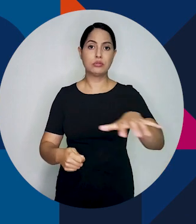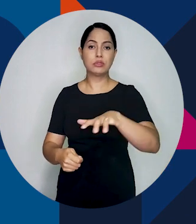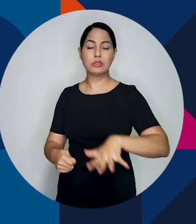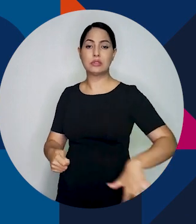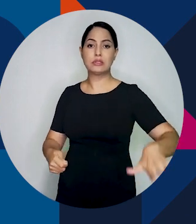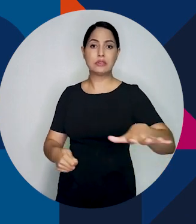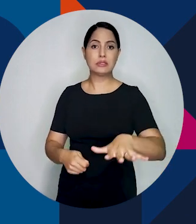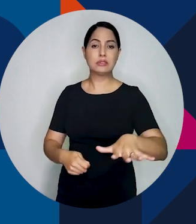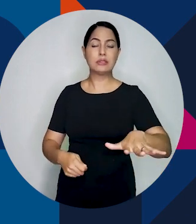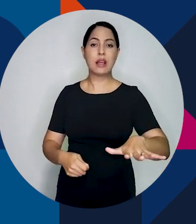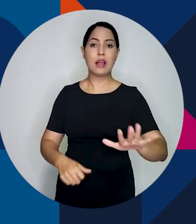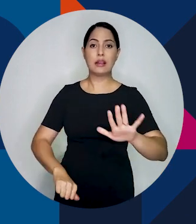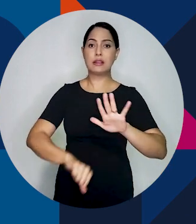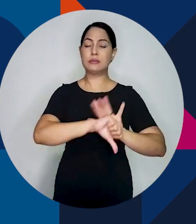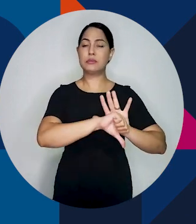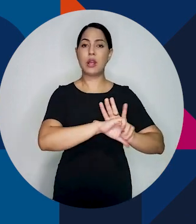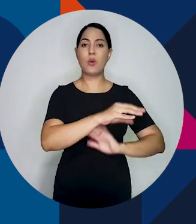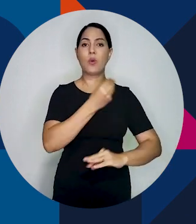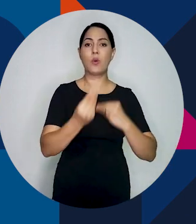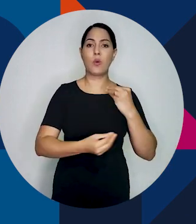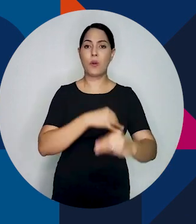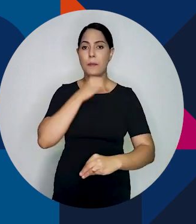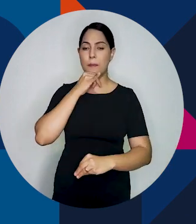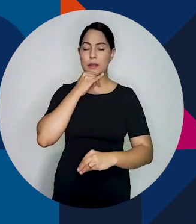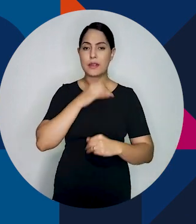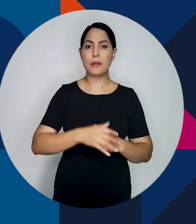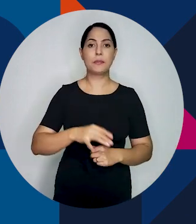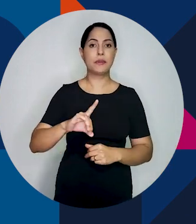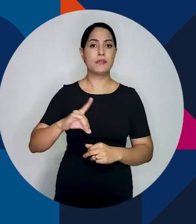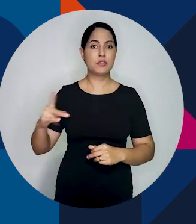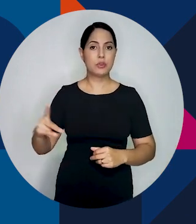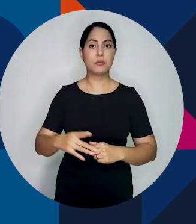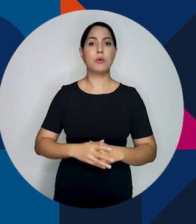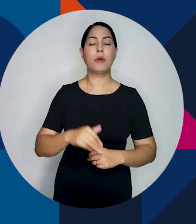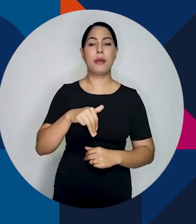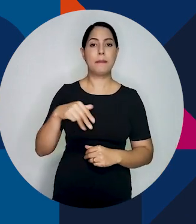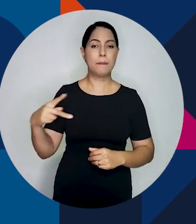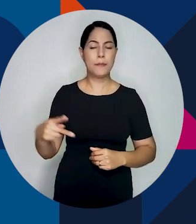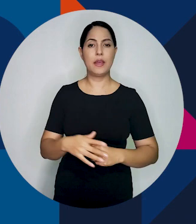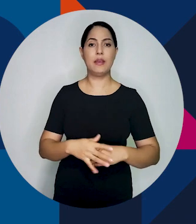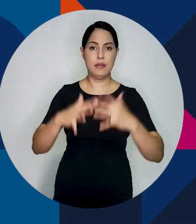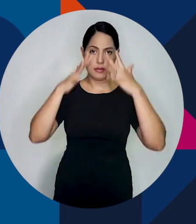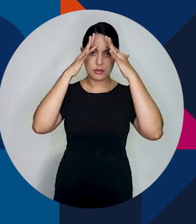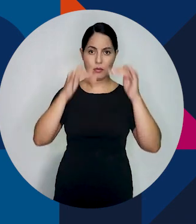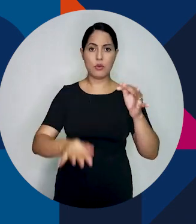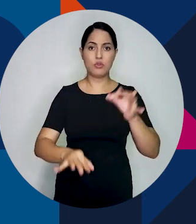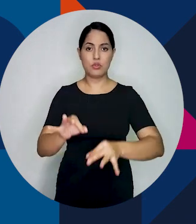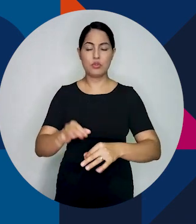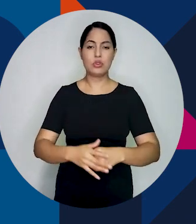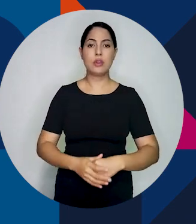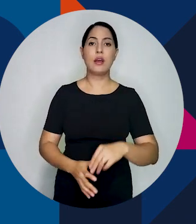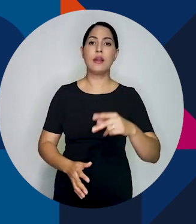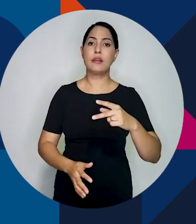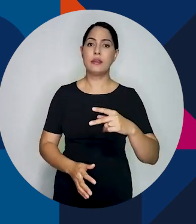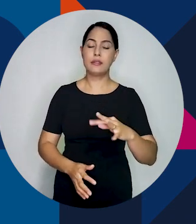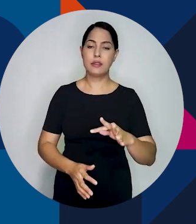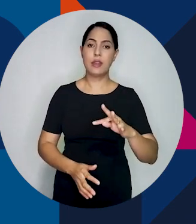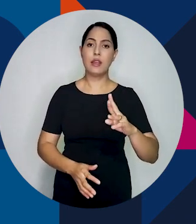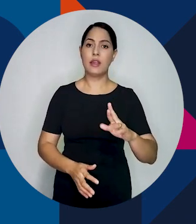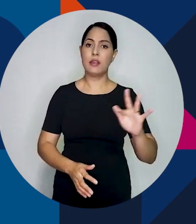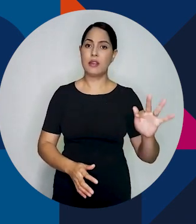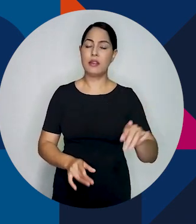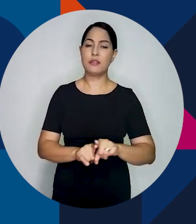órgãos envolvidos no sistema criminal todos tiveram que trabalhar em conjunto, e aí eu cito Defensoria Pública, Ministério Público, Tribunal de